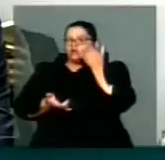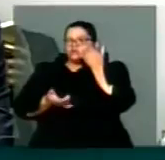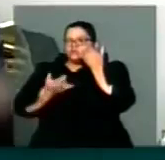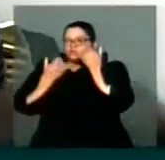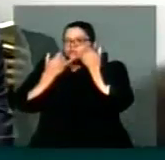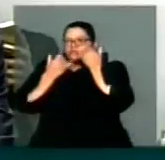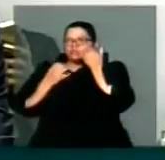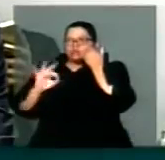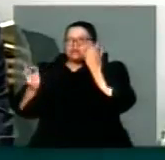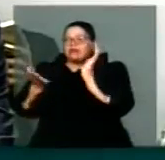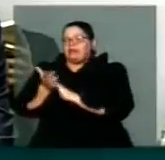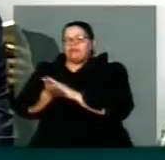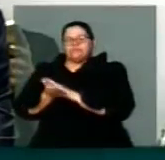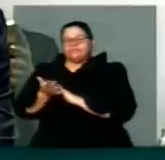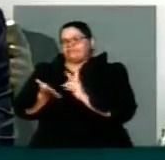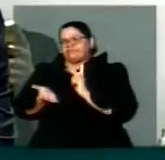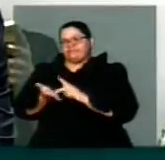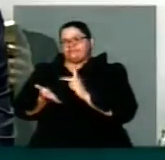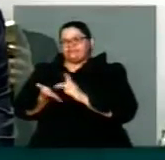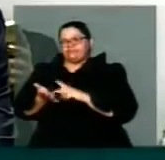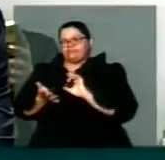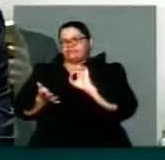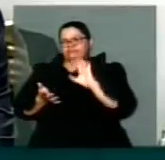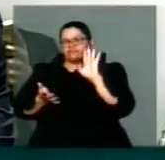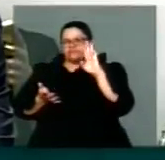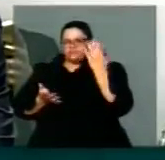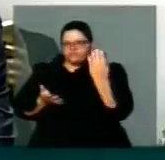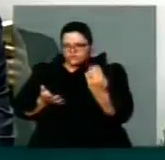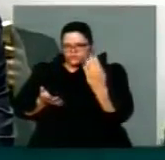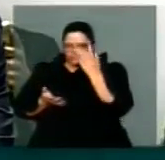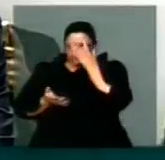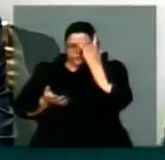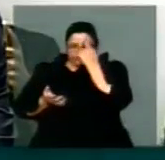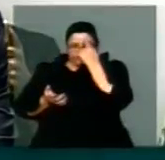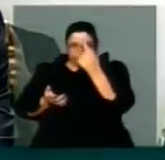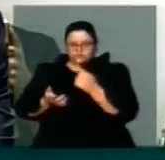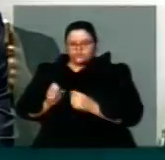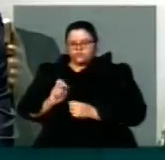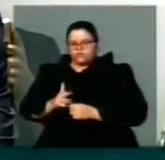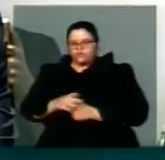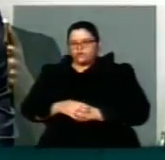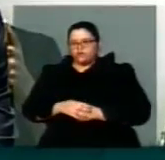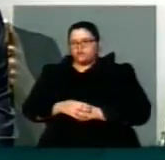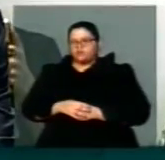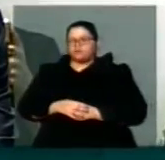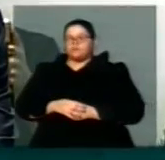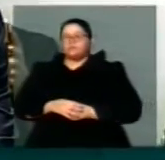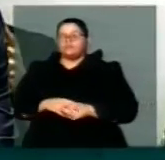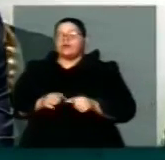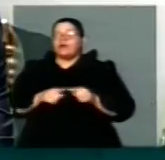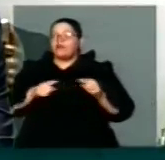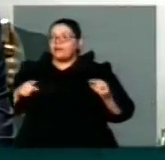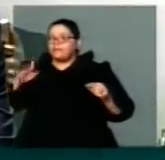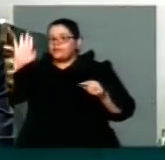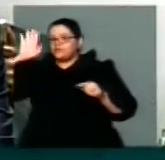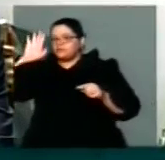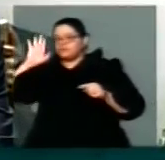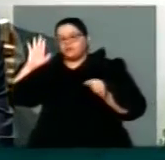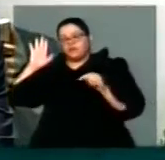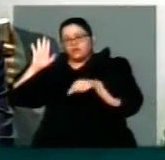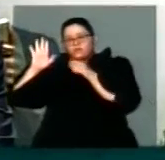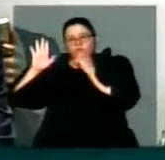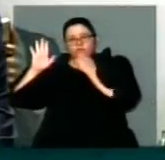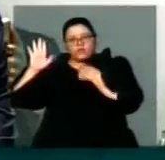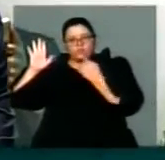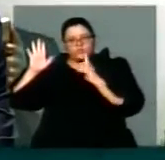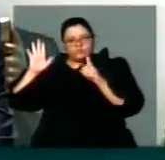Isso foi por mim denunciado de forma pública dentro do processo político de debate das eleições. Efetivamente, depois,